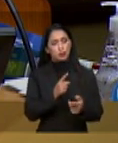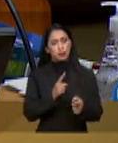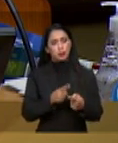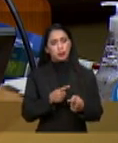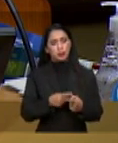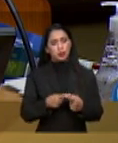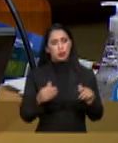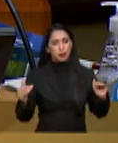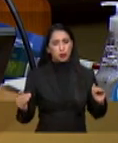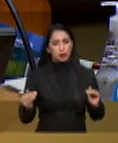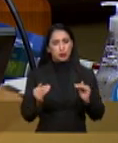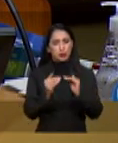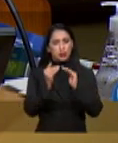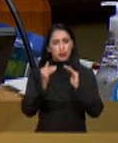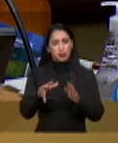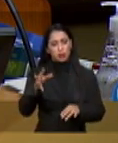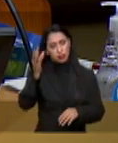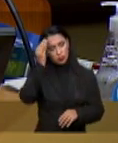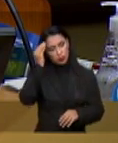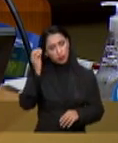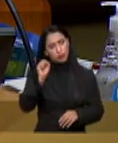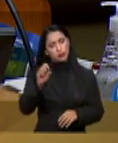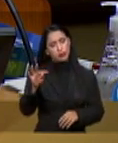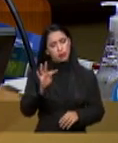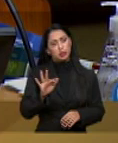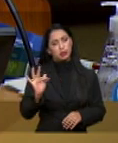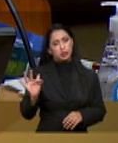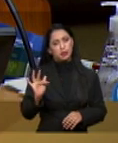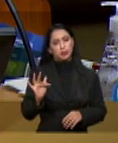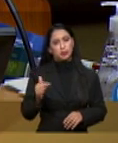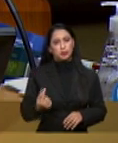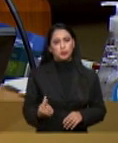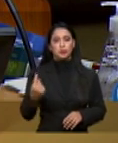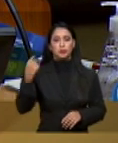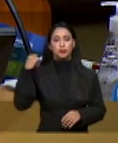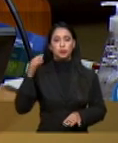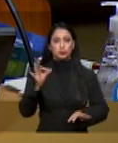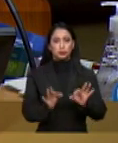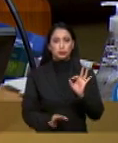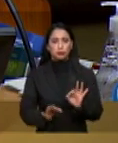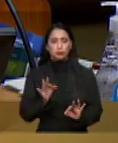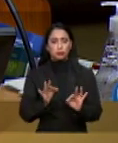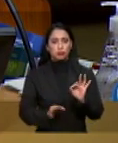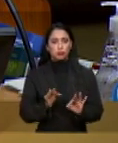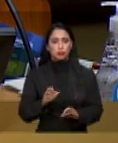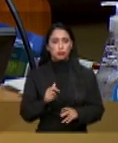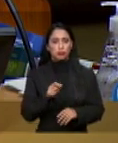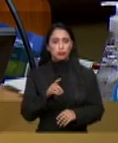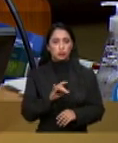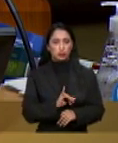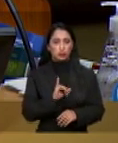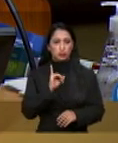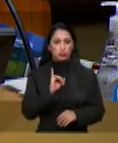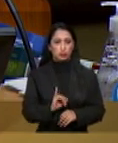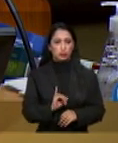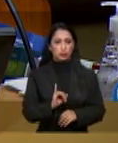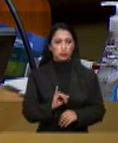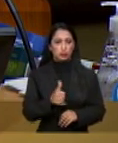do entendimento manifestado por esse Supremo Tribunal Federal por ocasião do julgamento da ação direta de